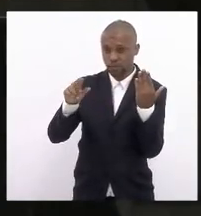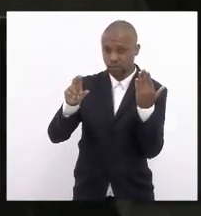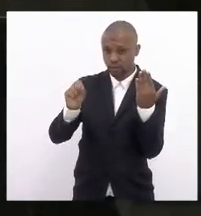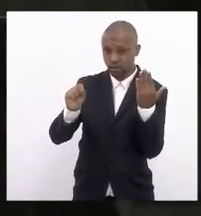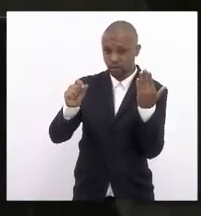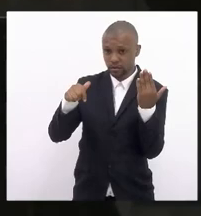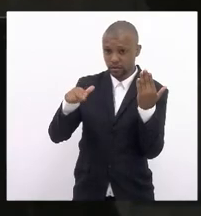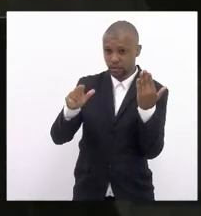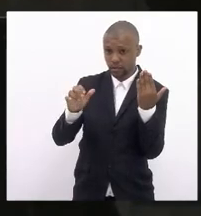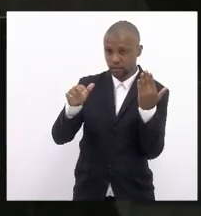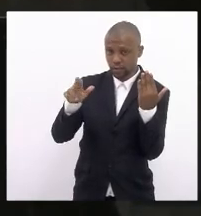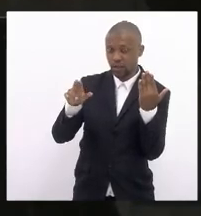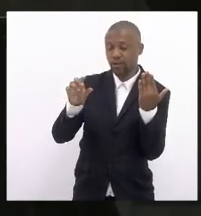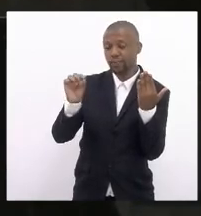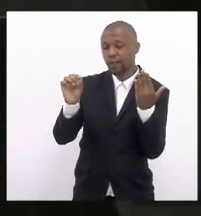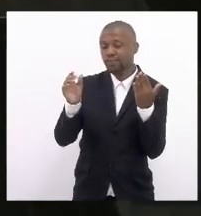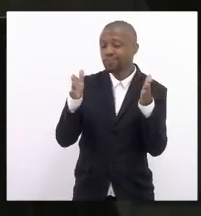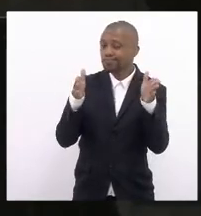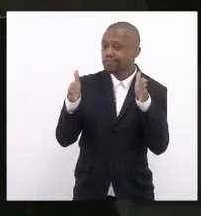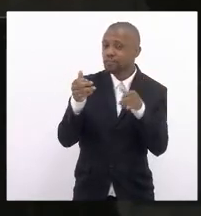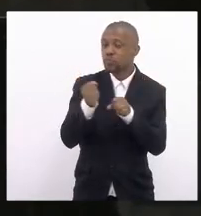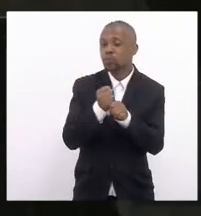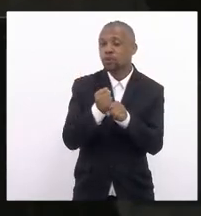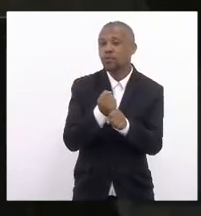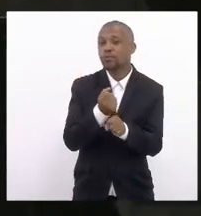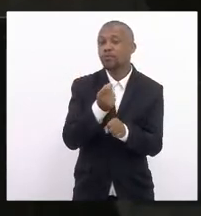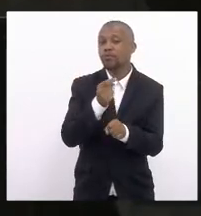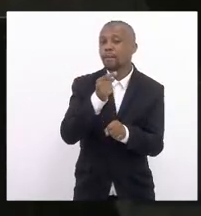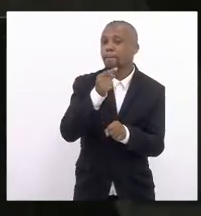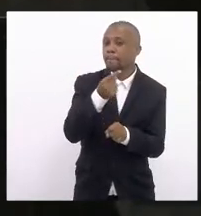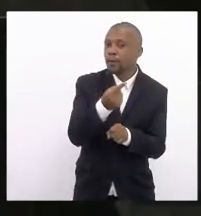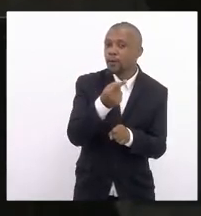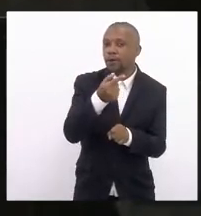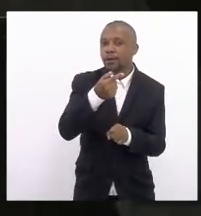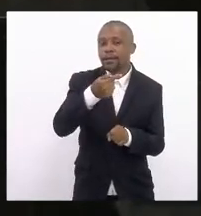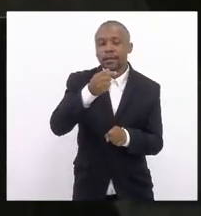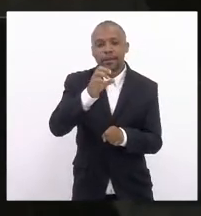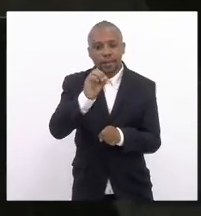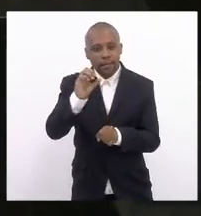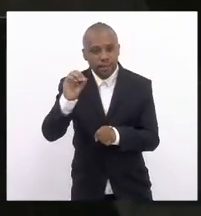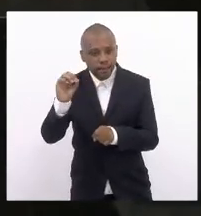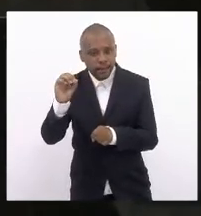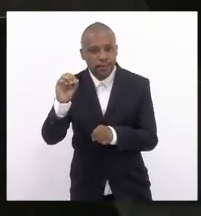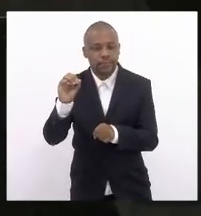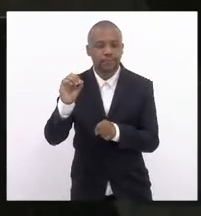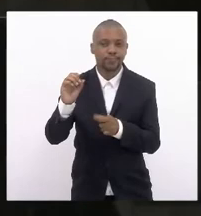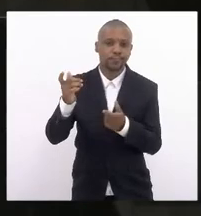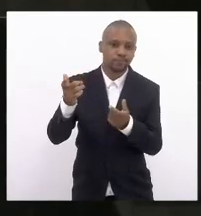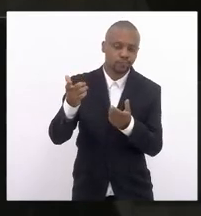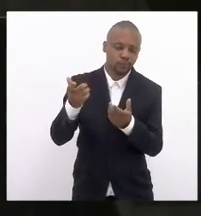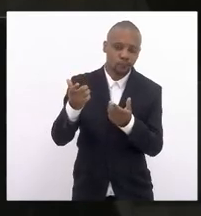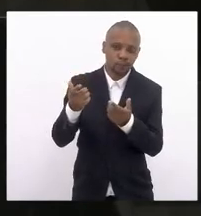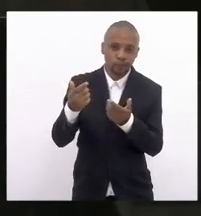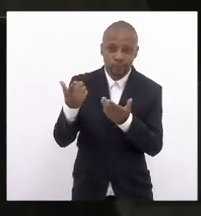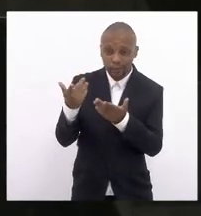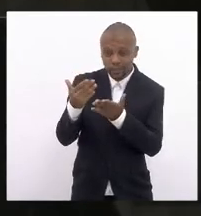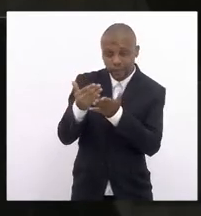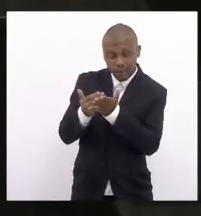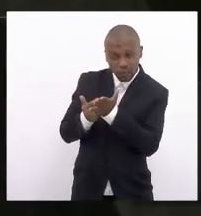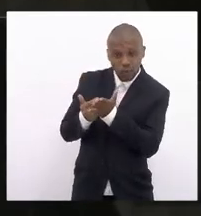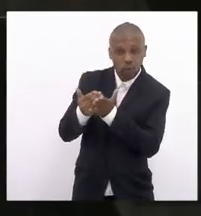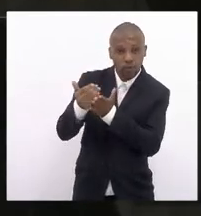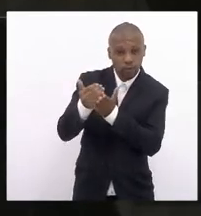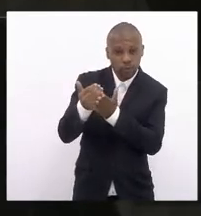metade de 1700, que criou essa